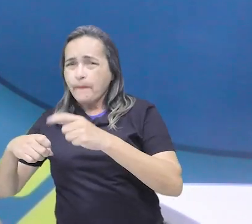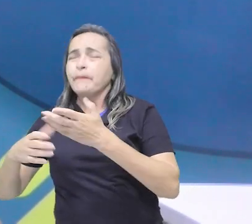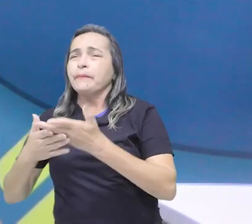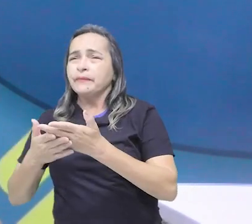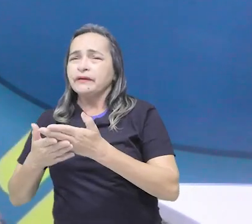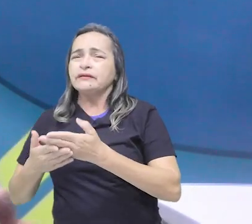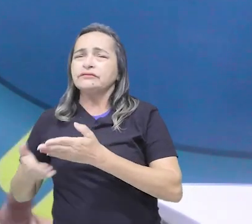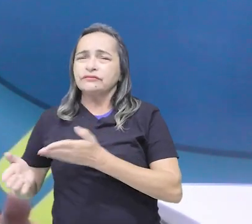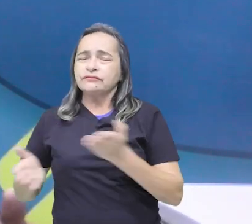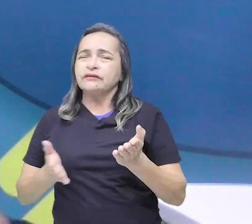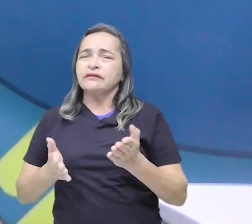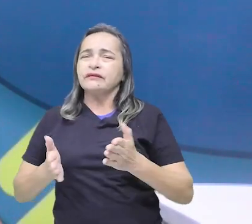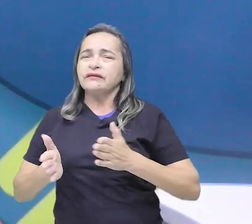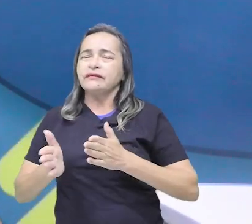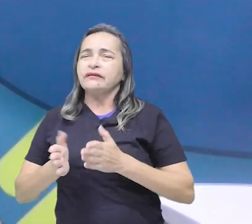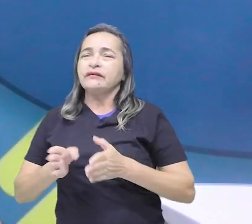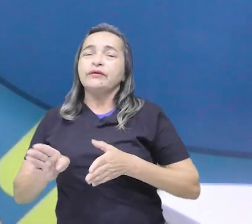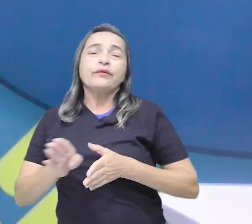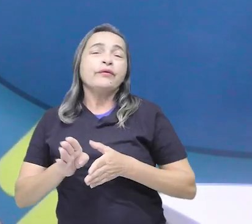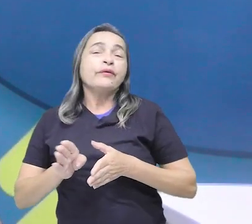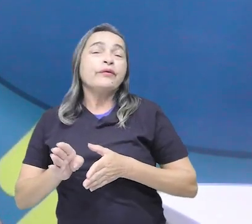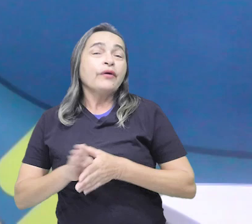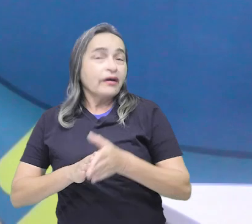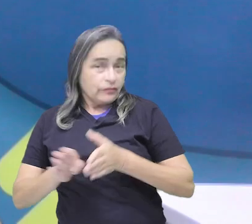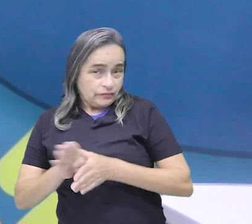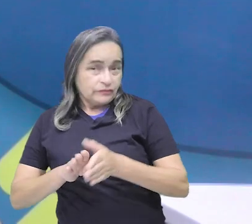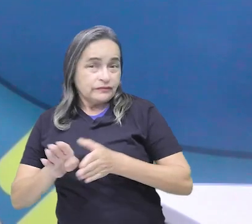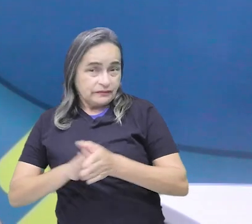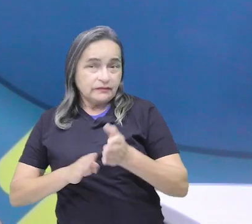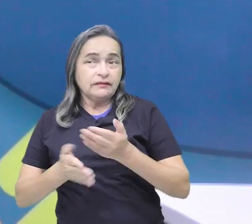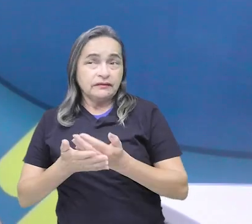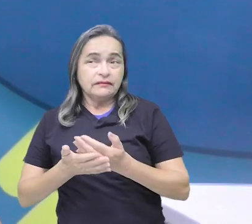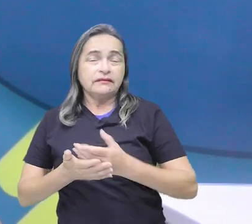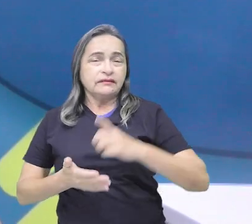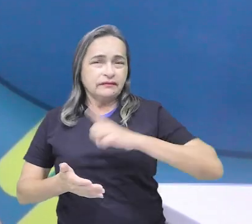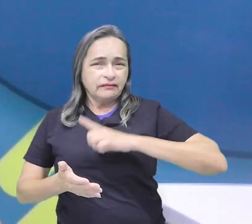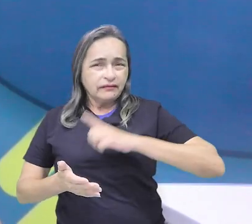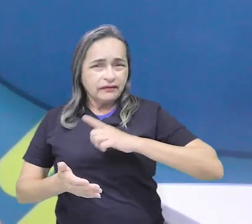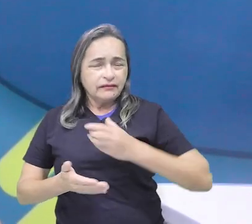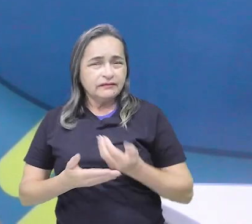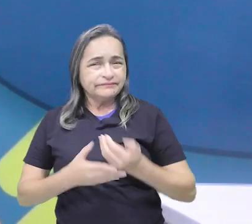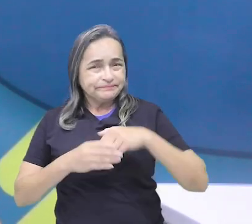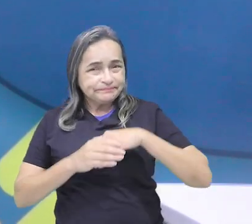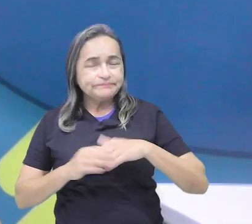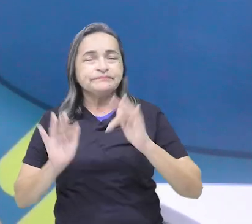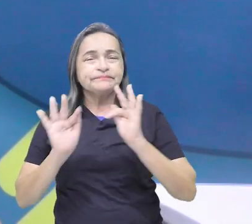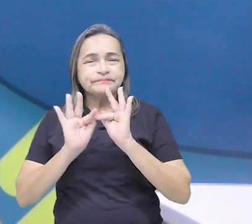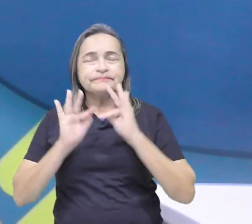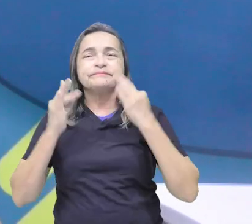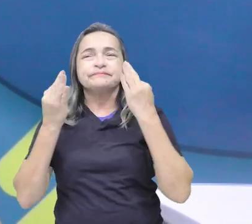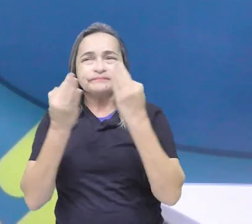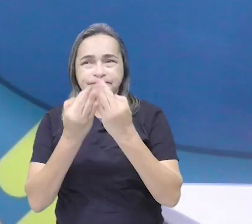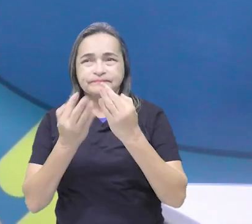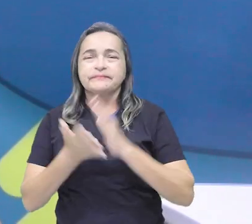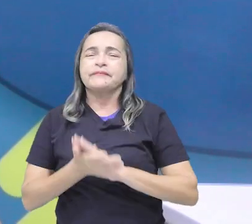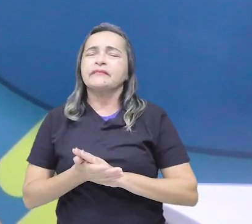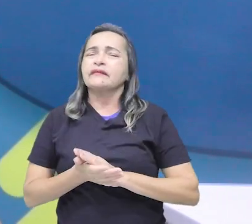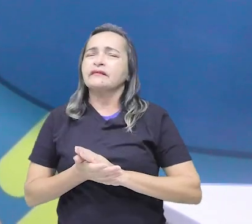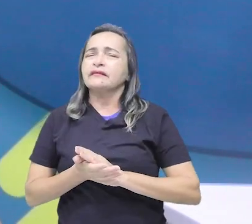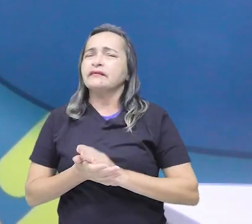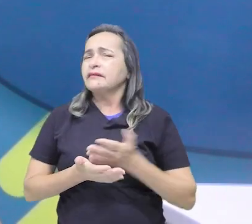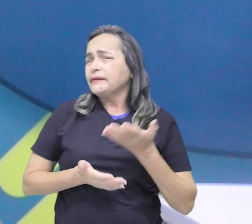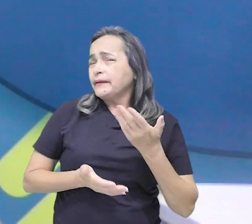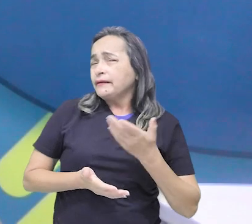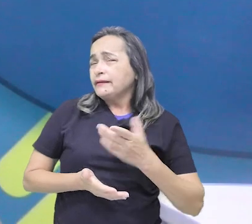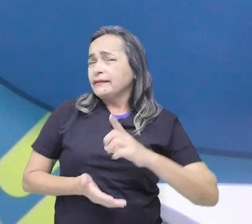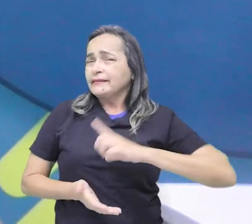neoplasia maligna, no caso câncer de próstata, em família, de primeiro grau, né? Aquele homem que teve o pai que teve